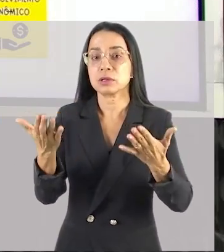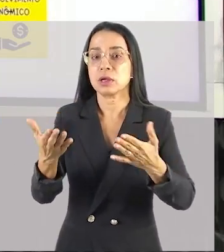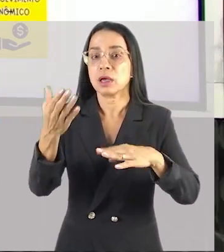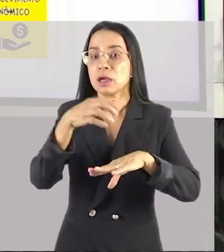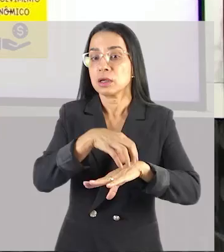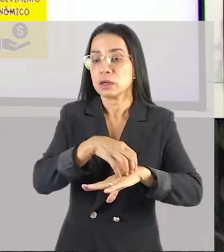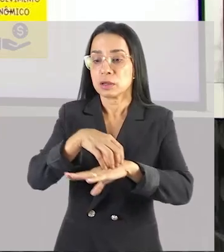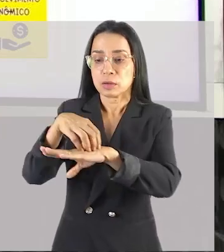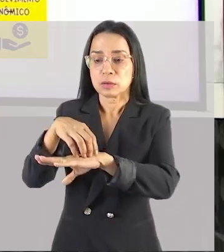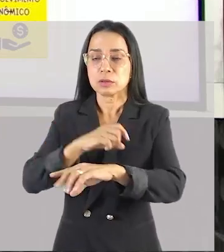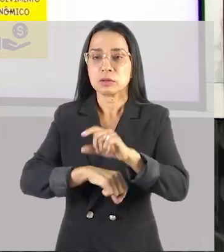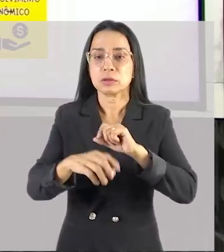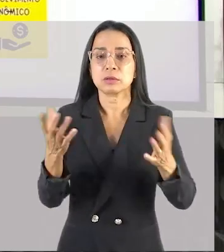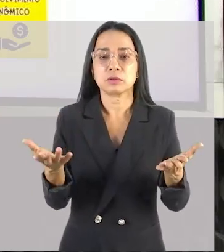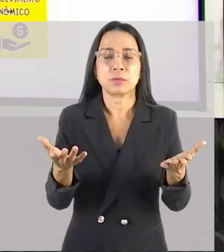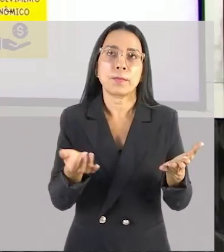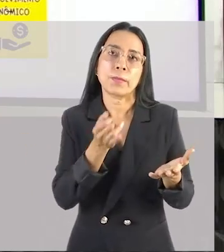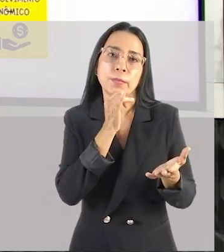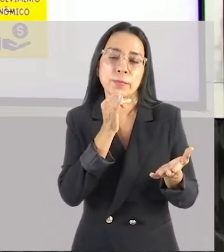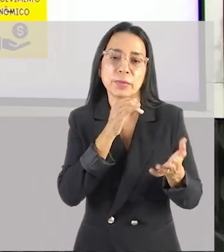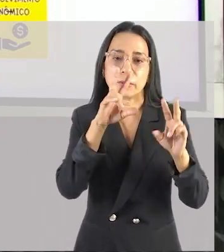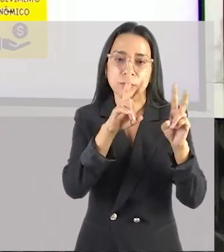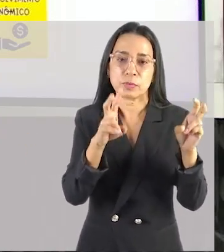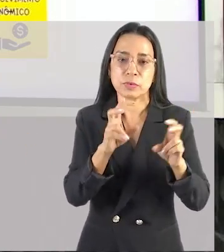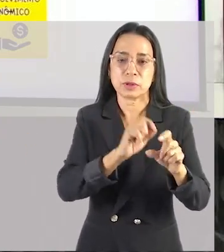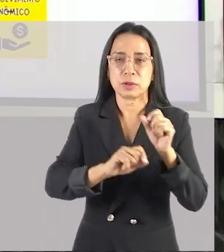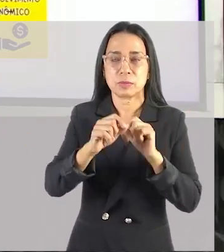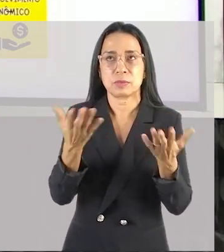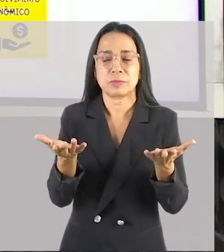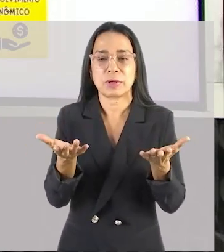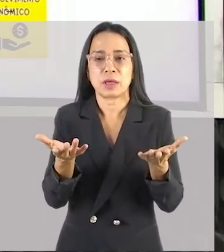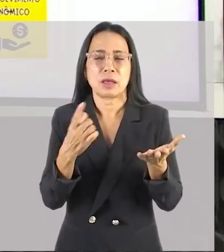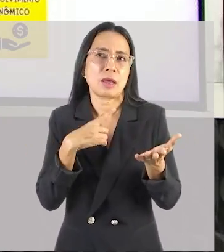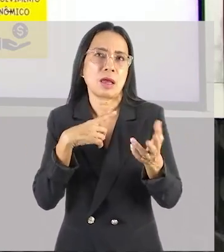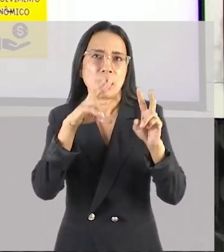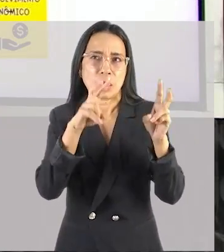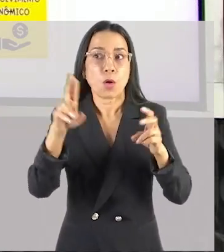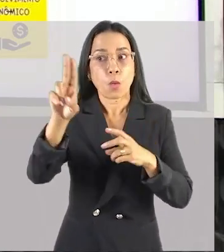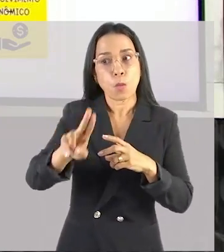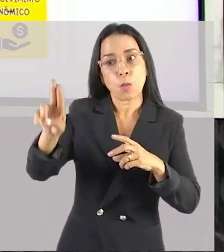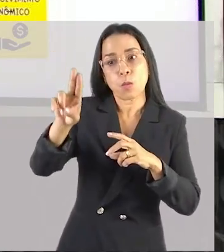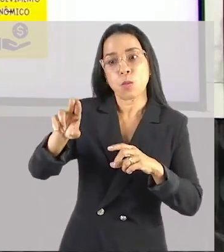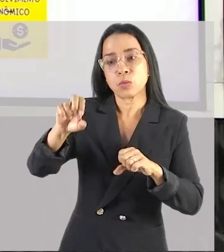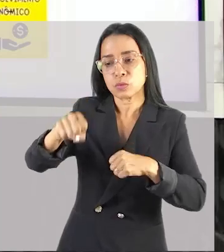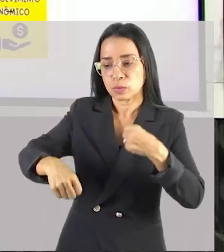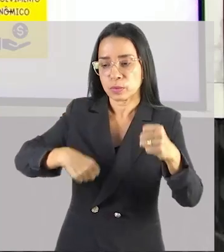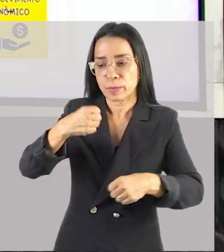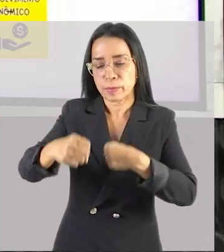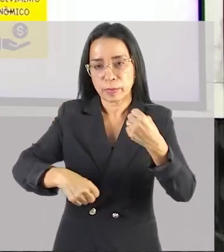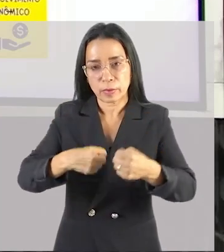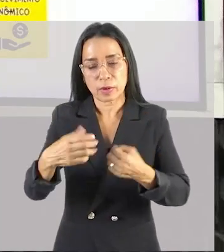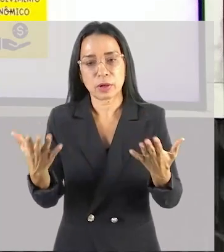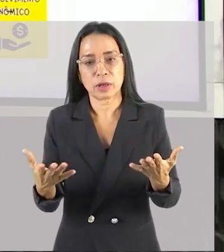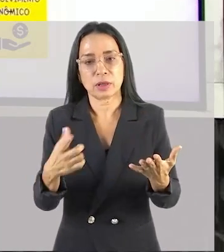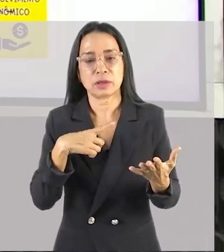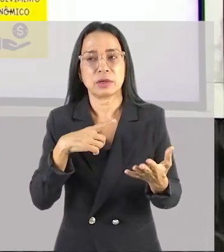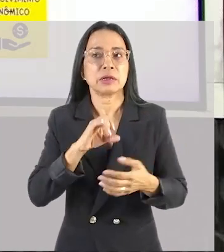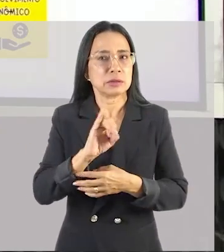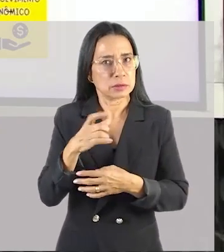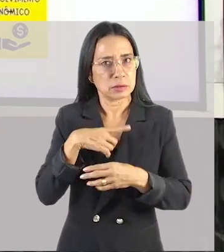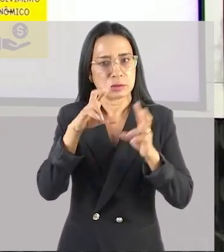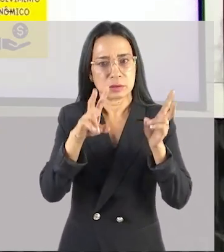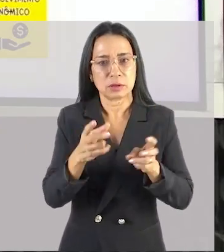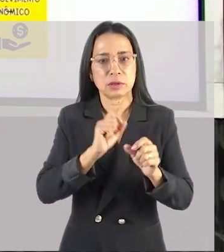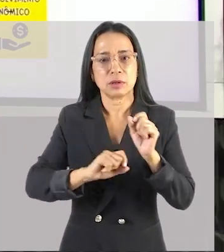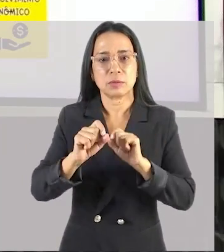Então, vamos supor que o tema caia sobre o uso de bicicletas. Se esse tema cair, nós categorizamos como